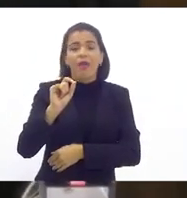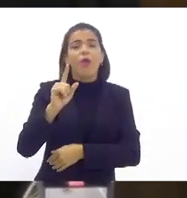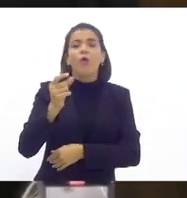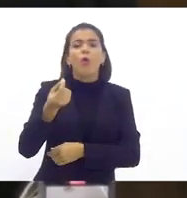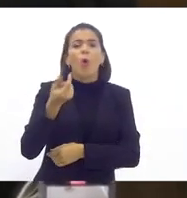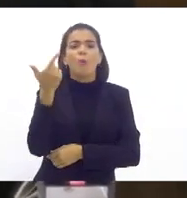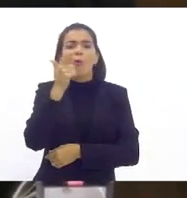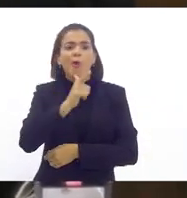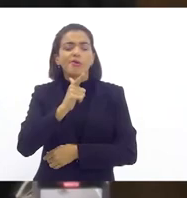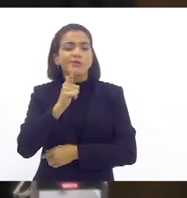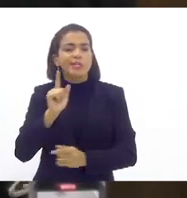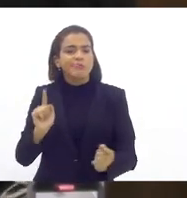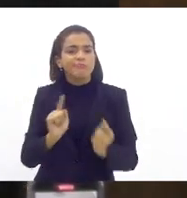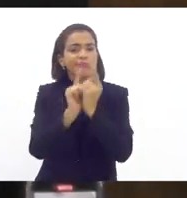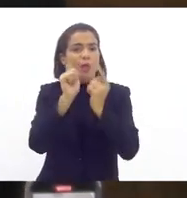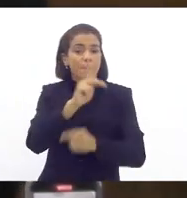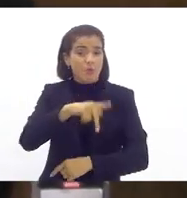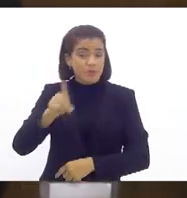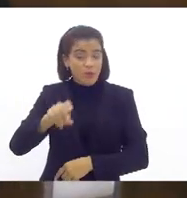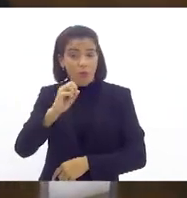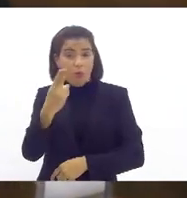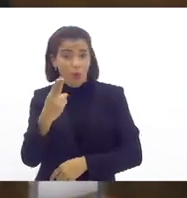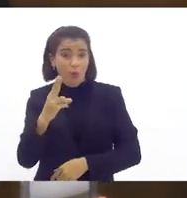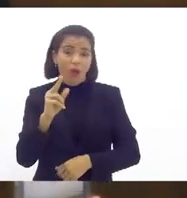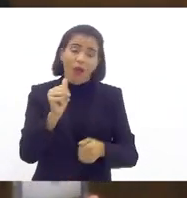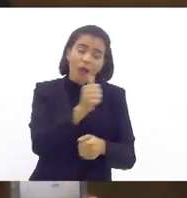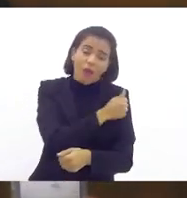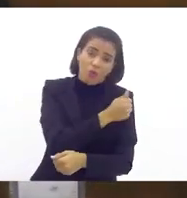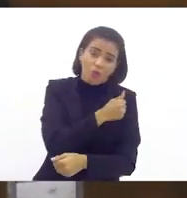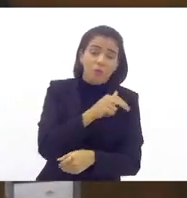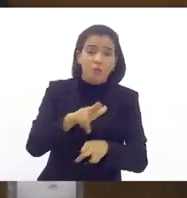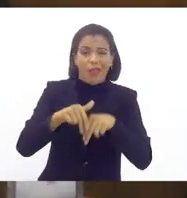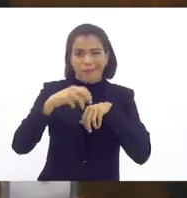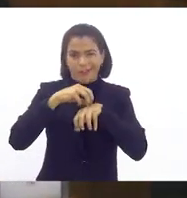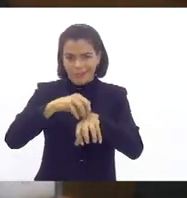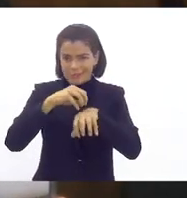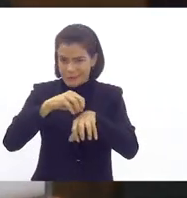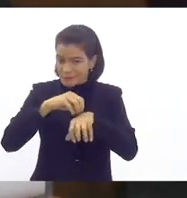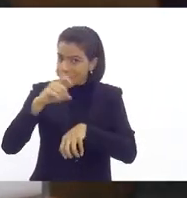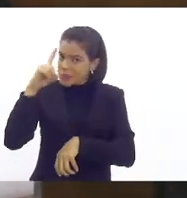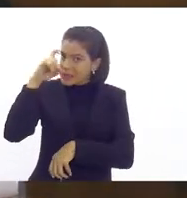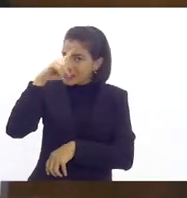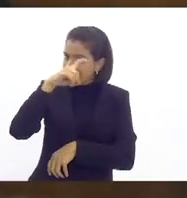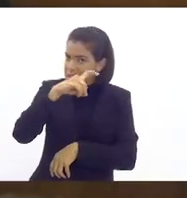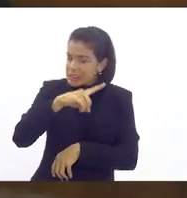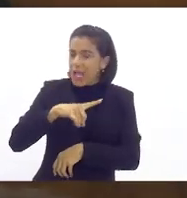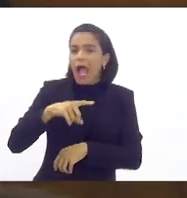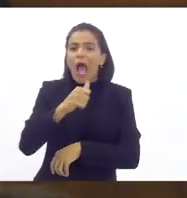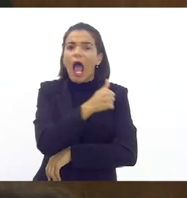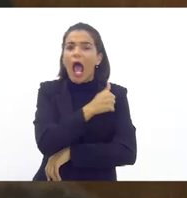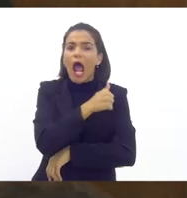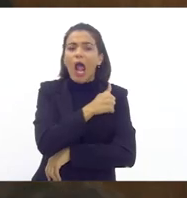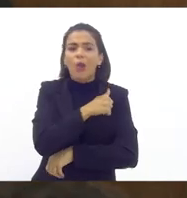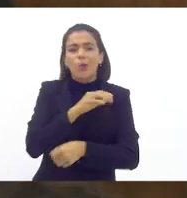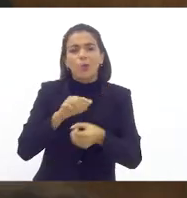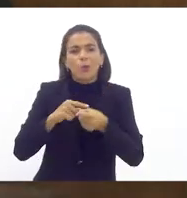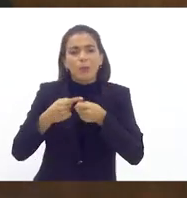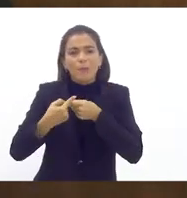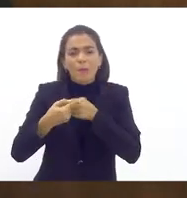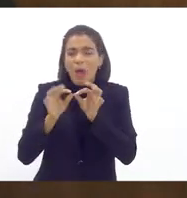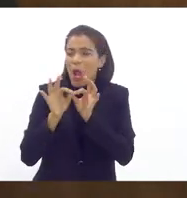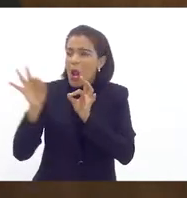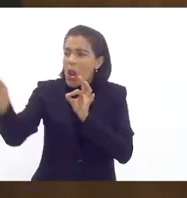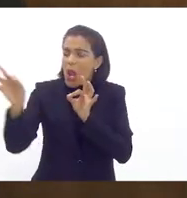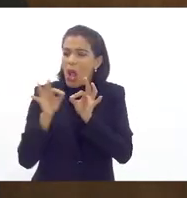de chegar nos professores ou nos alunos. porque, às vezes, é a questão do transporte, que é muito difícil, de alunos de outras cidades, de escolas